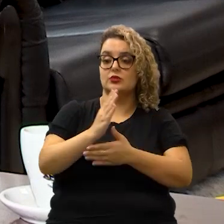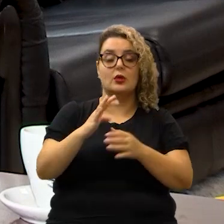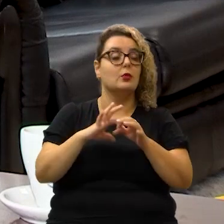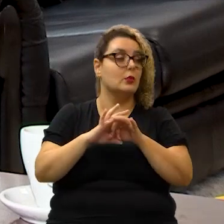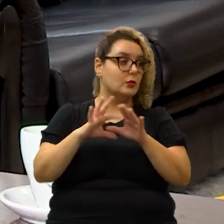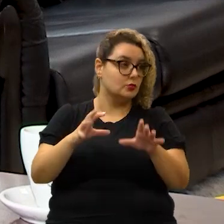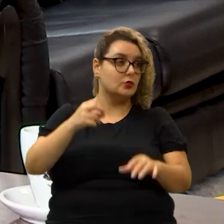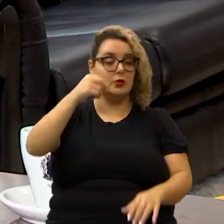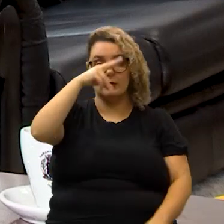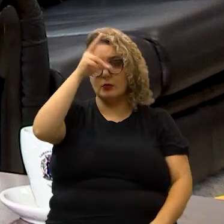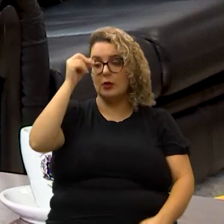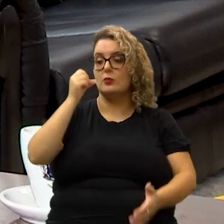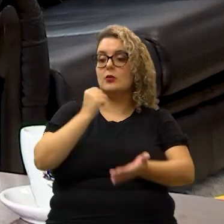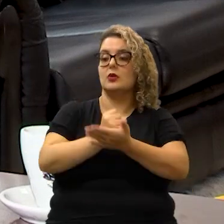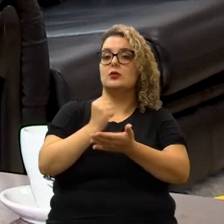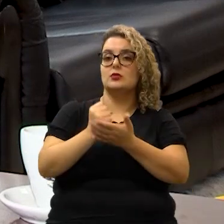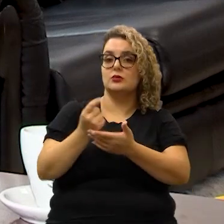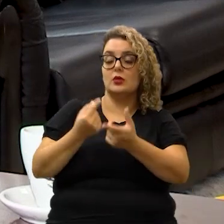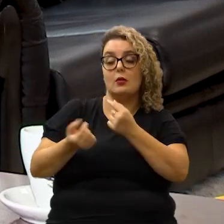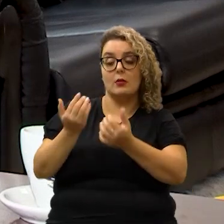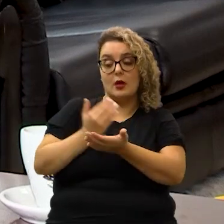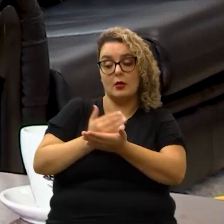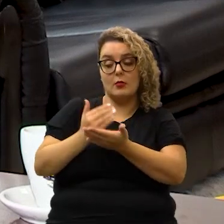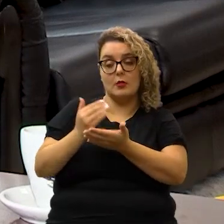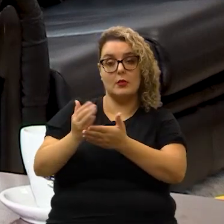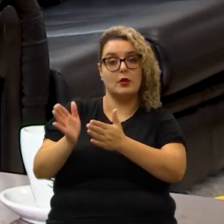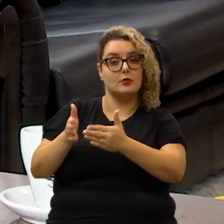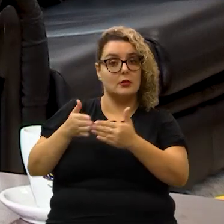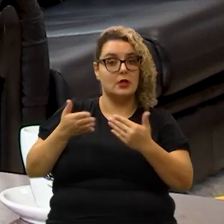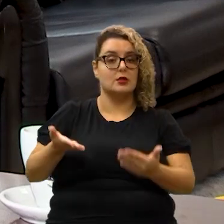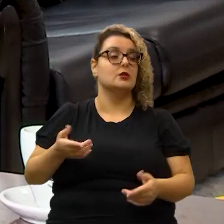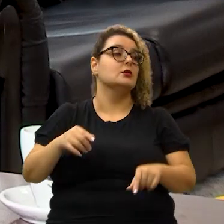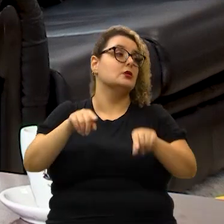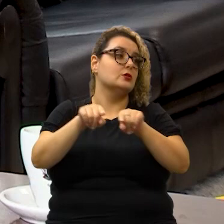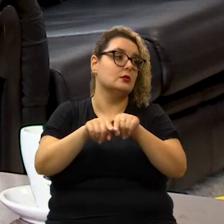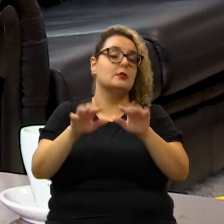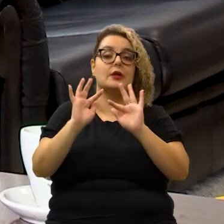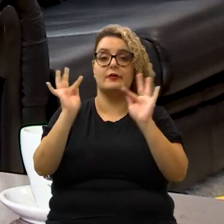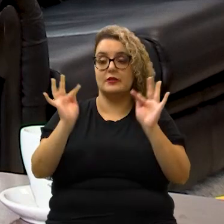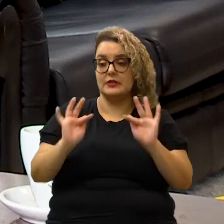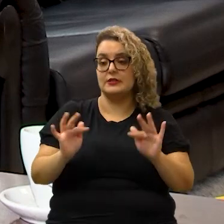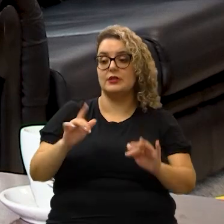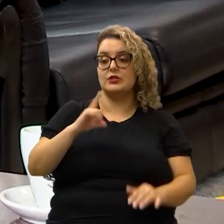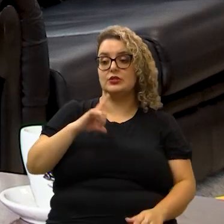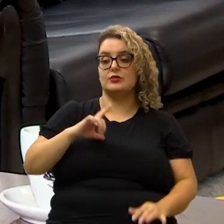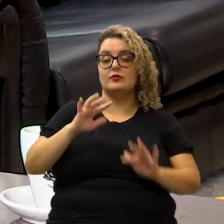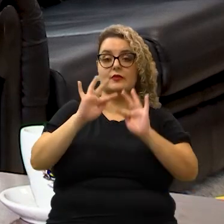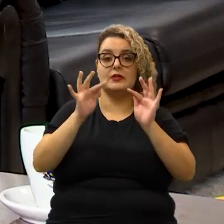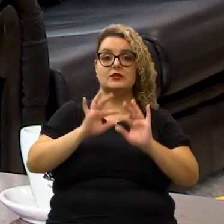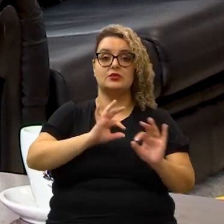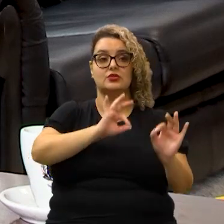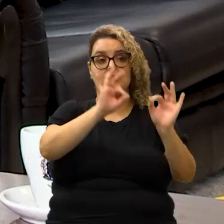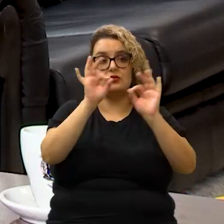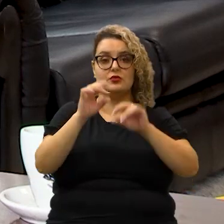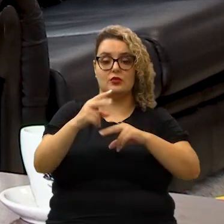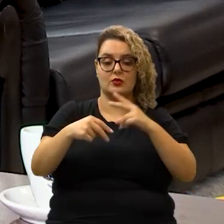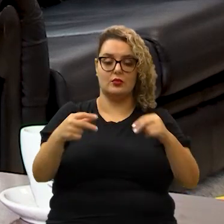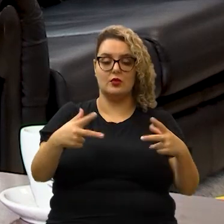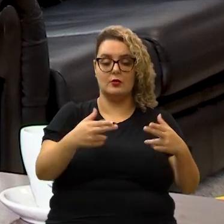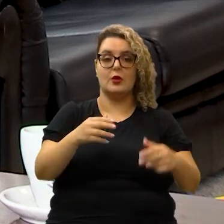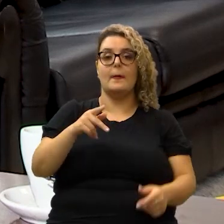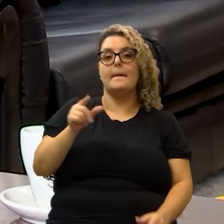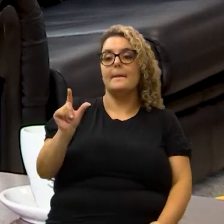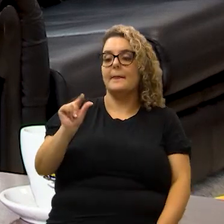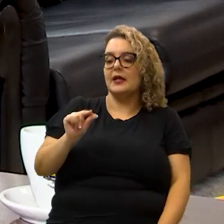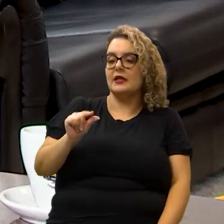a contratar esse financiamento. E eu também tive a felicidade de acompanhar a inauguração do mini Pantanal